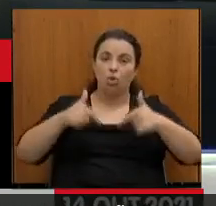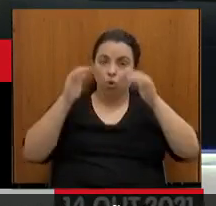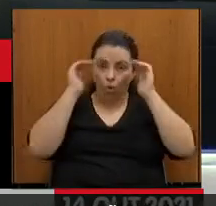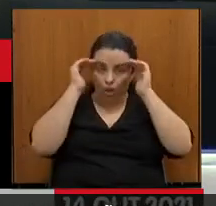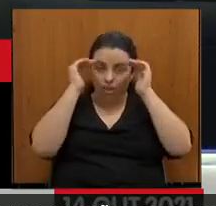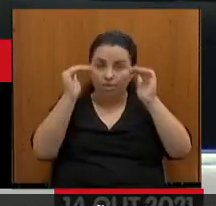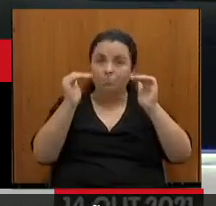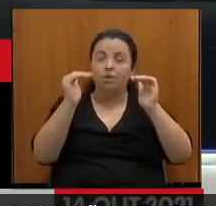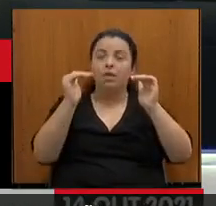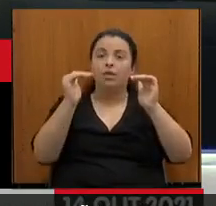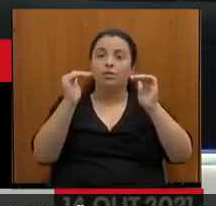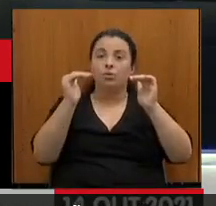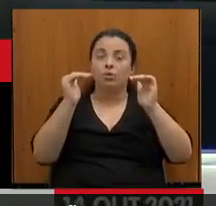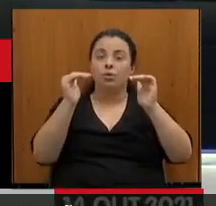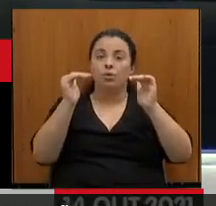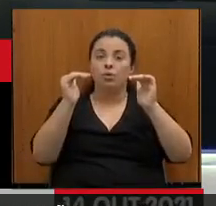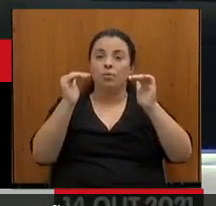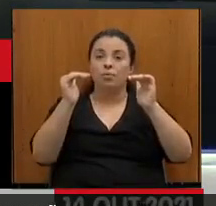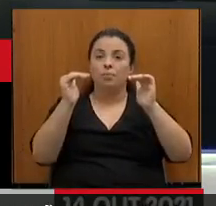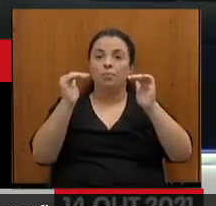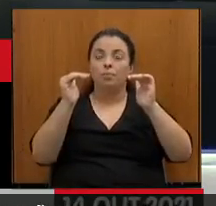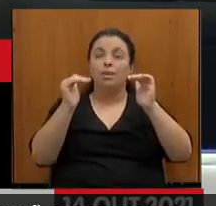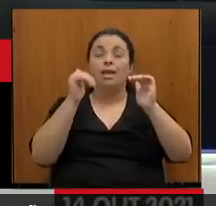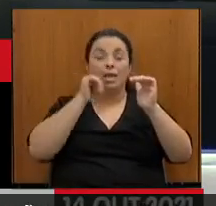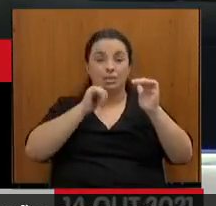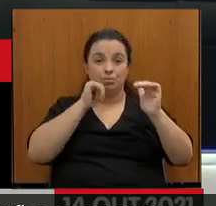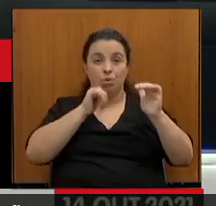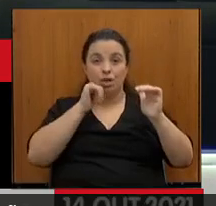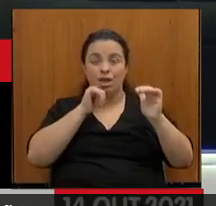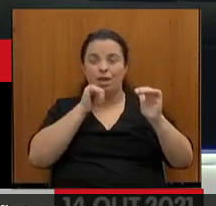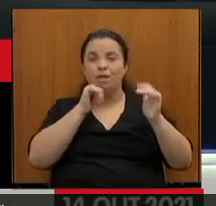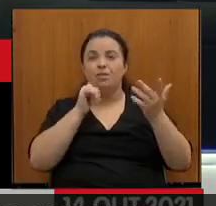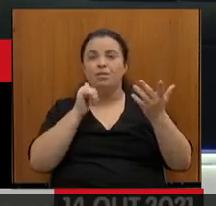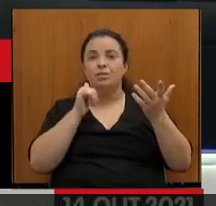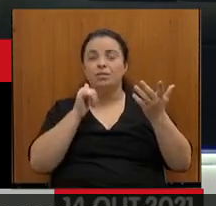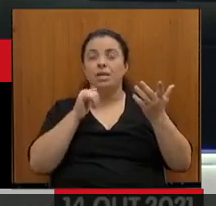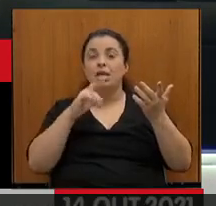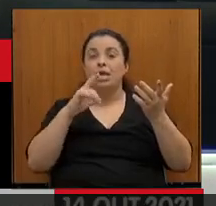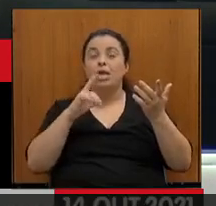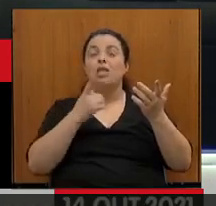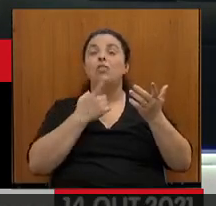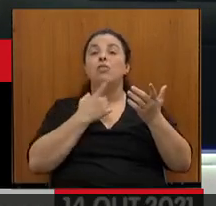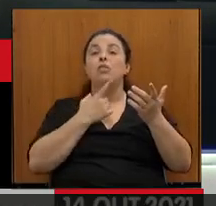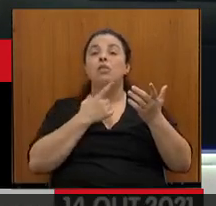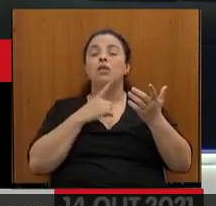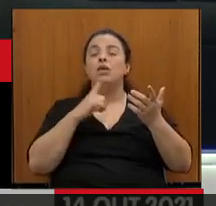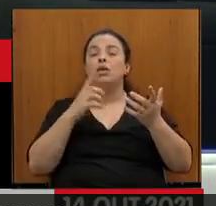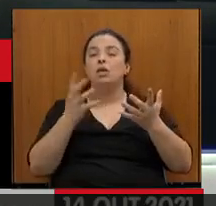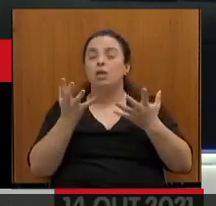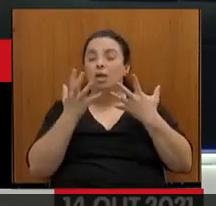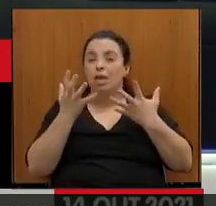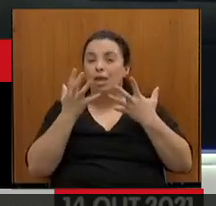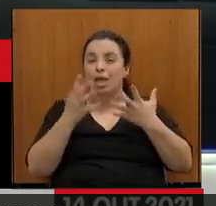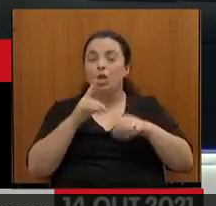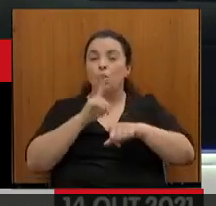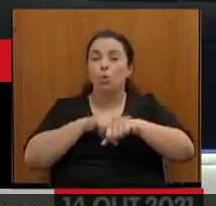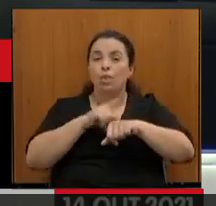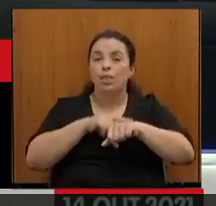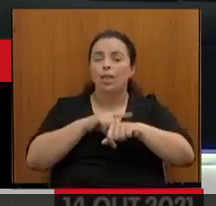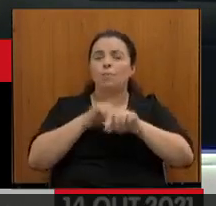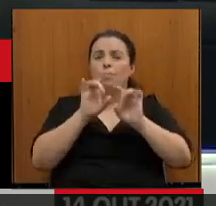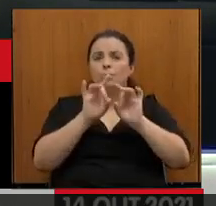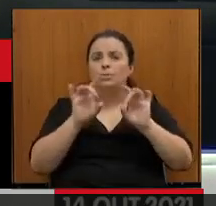tal como Djamila, que almejam um tempo em que o direito à saúde e à vida de todas as mulheres e de seus filhos